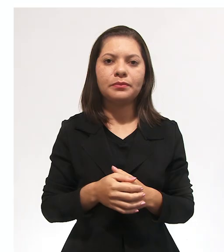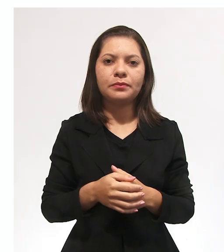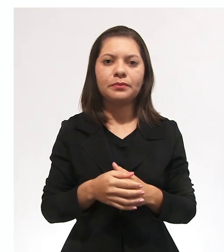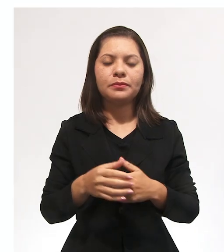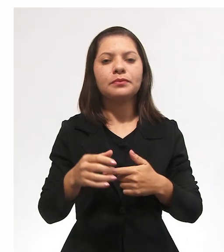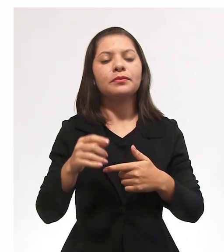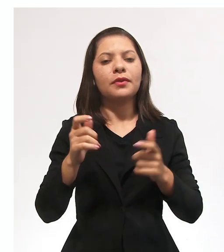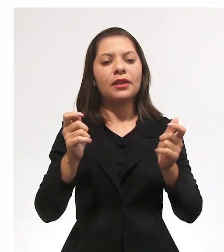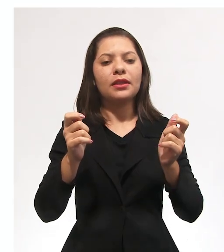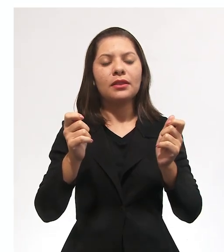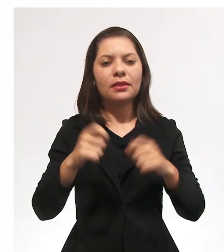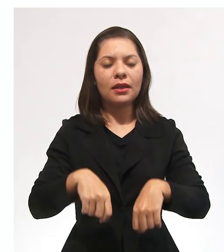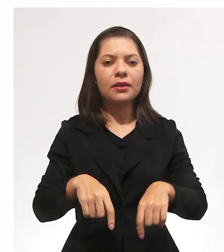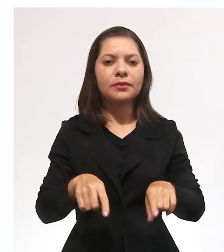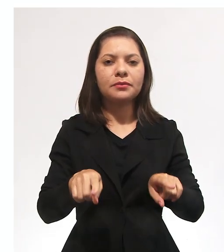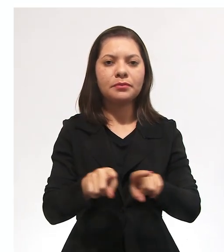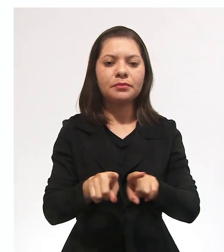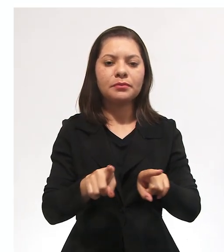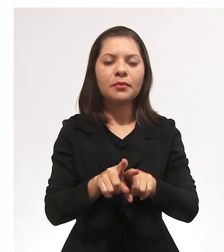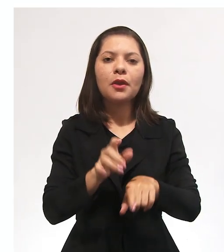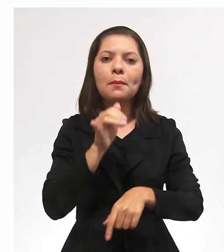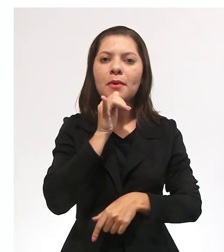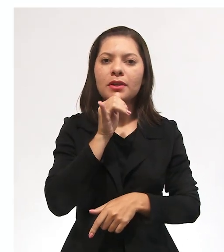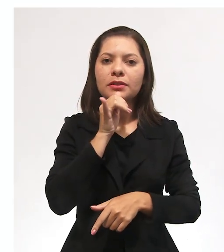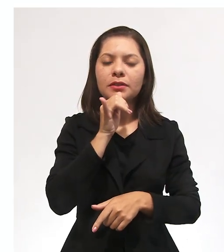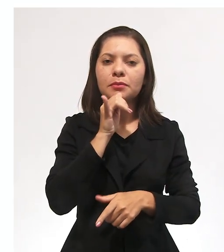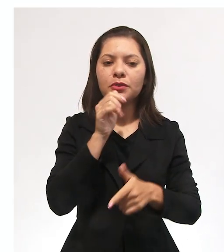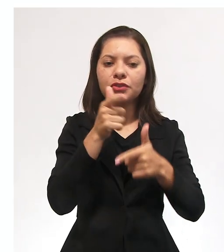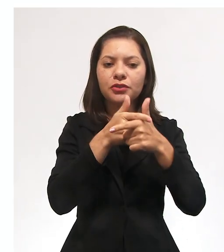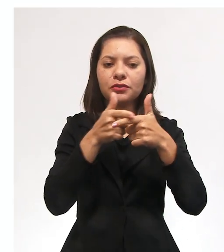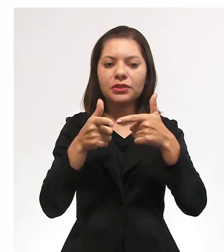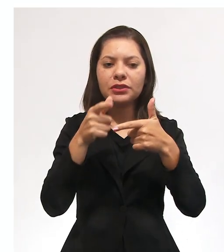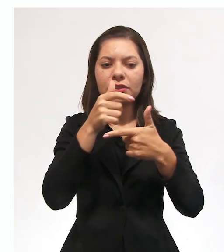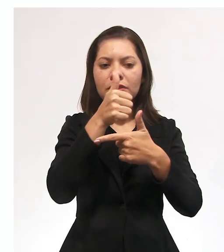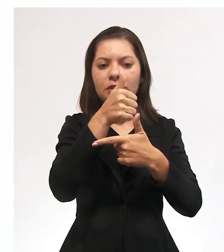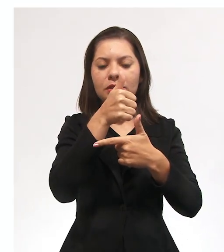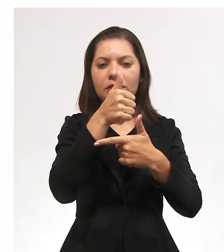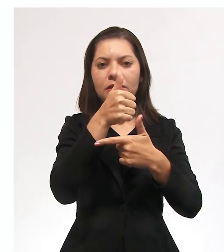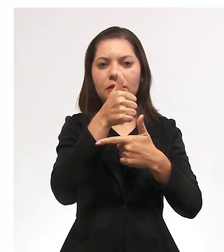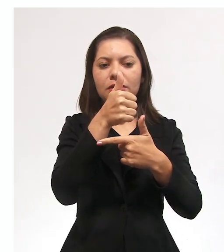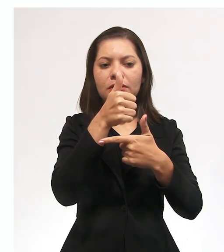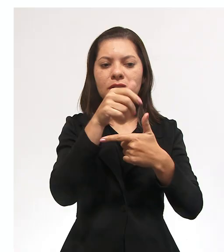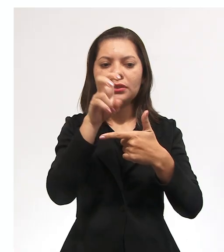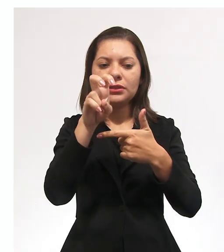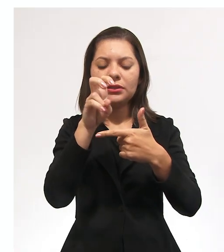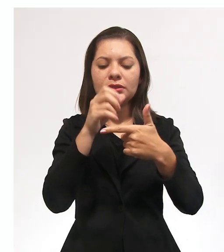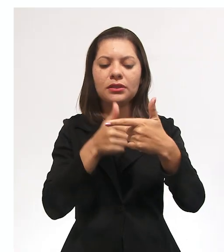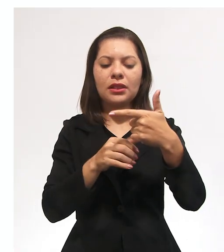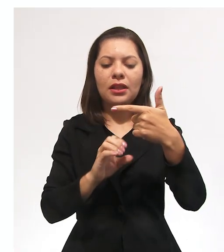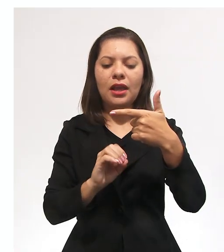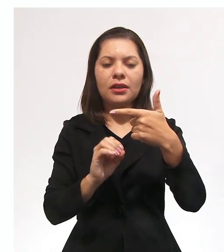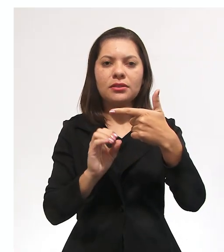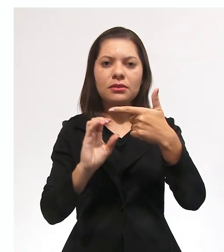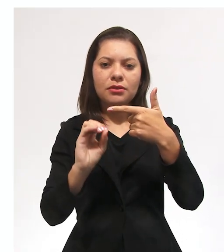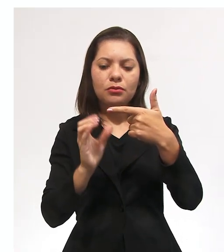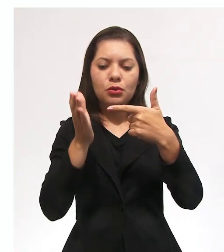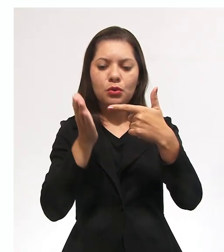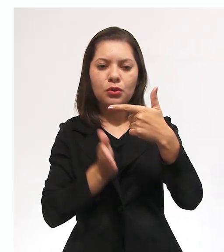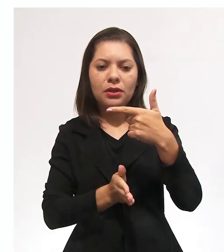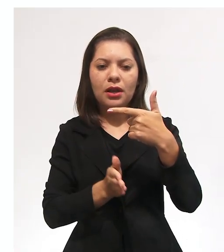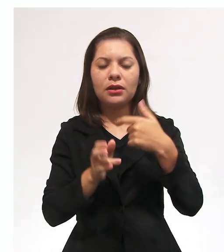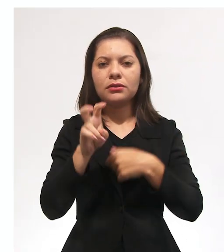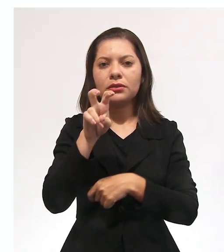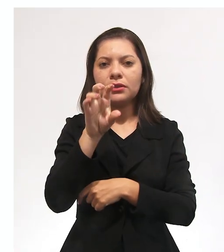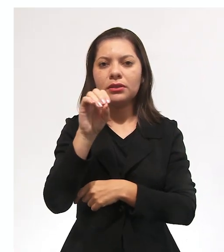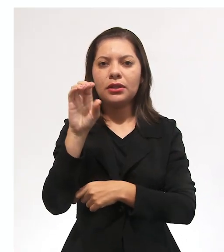com os valores de cima. Então, aqui eu posso dividir 100 por 10, 500 por 10. Aqui ficou 10 e 50.